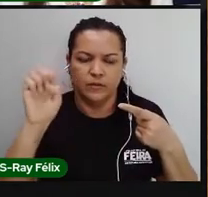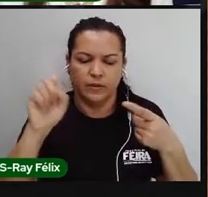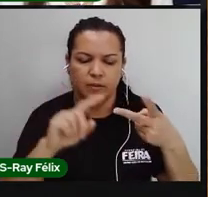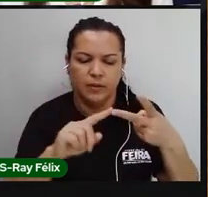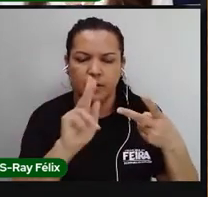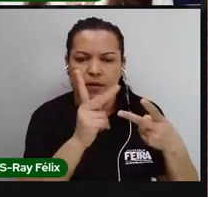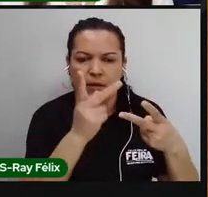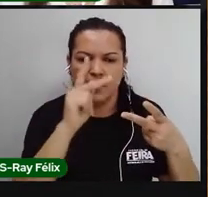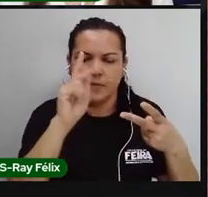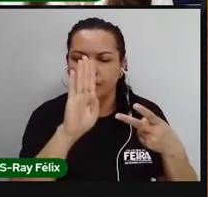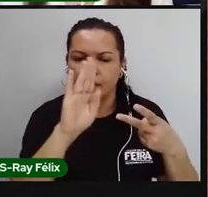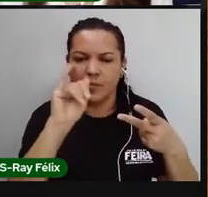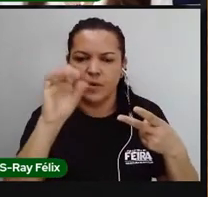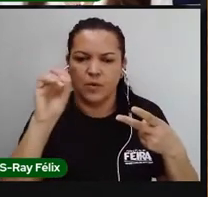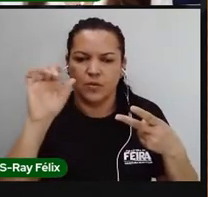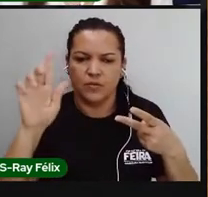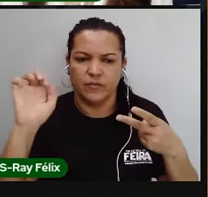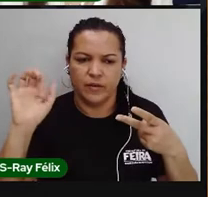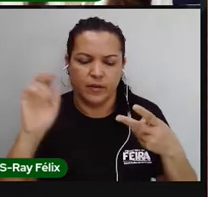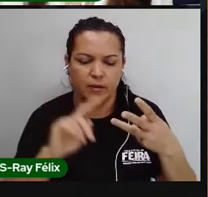hidrosfera e a geosfera.